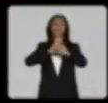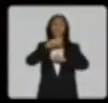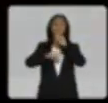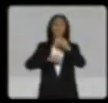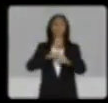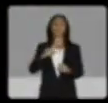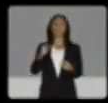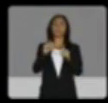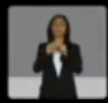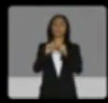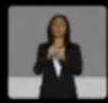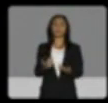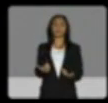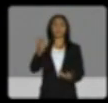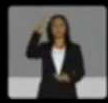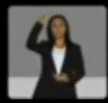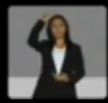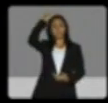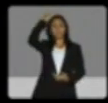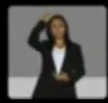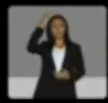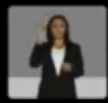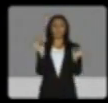outro candidato já pensa